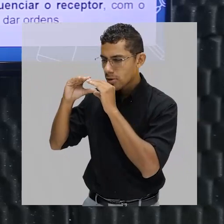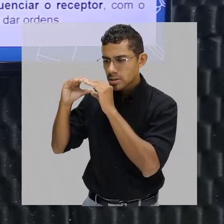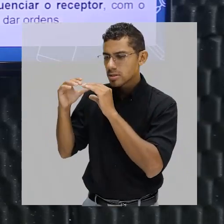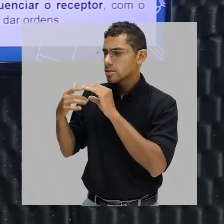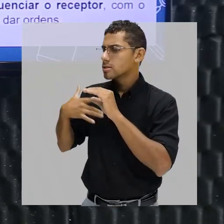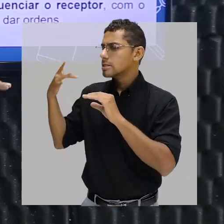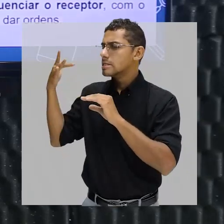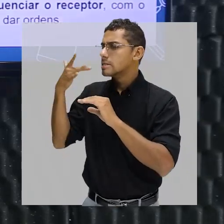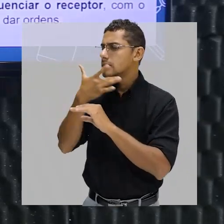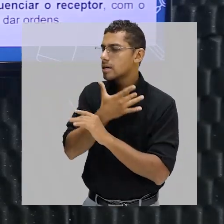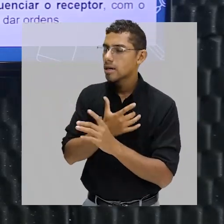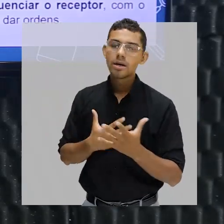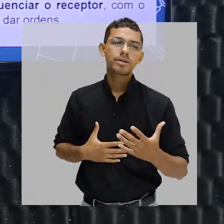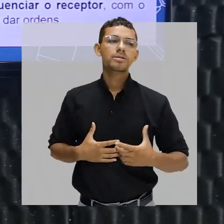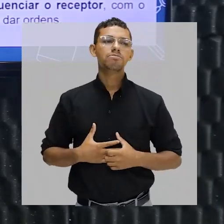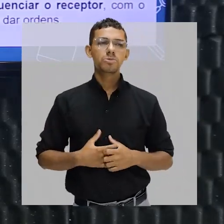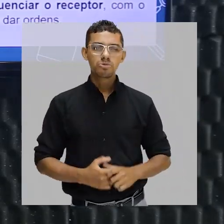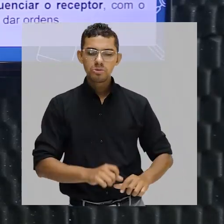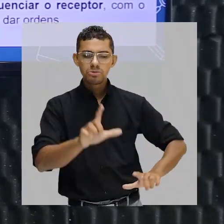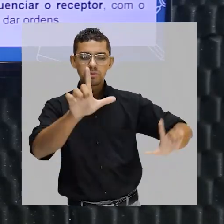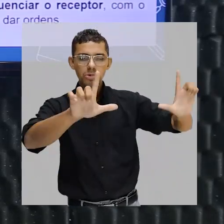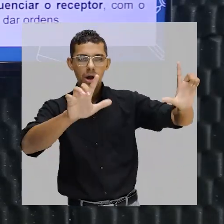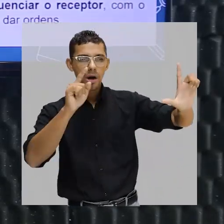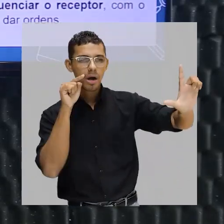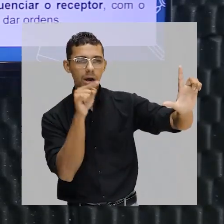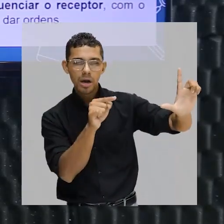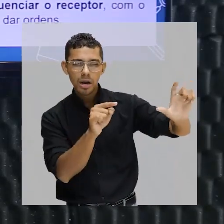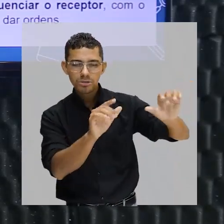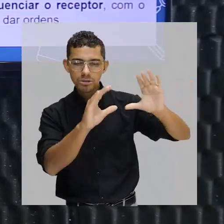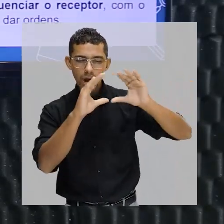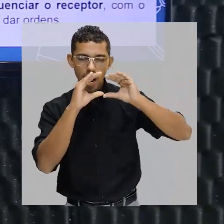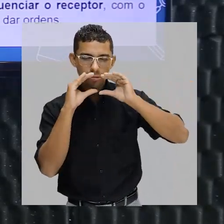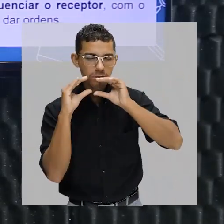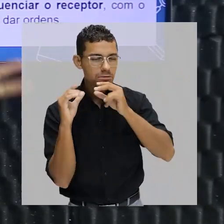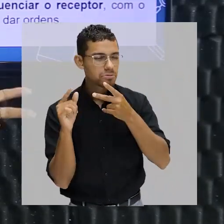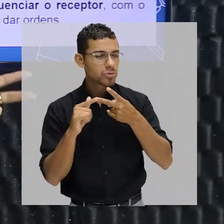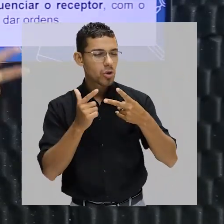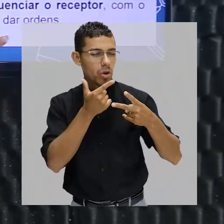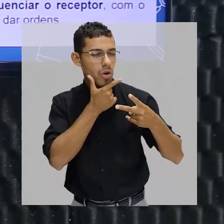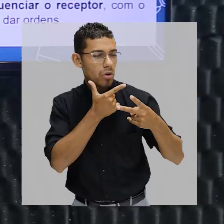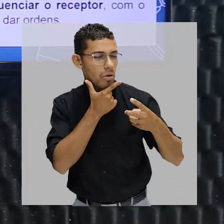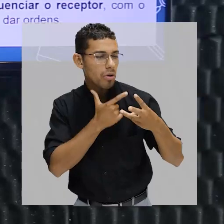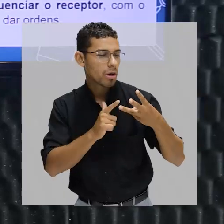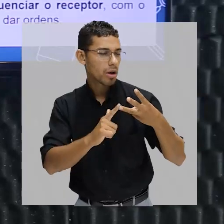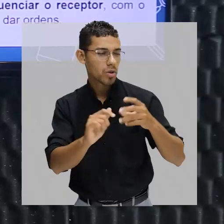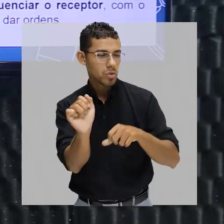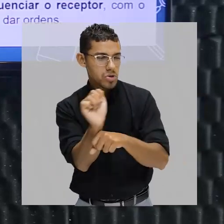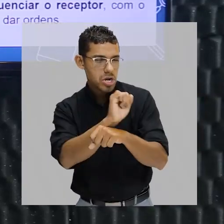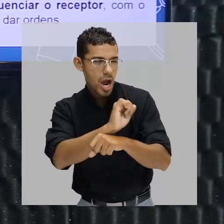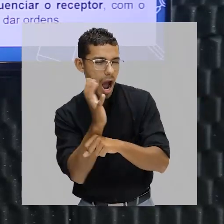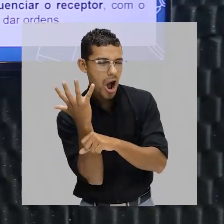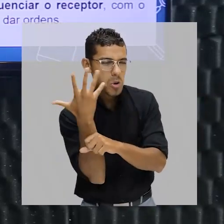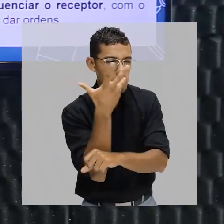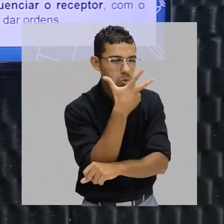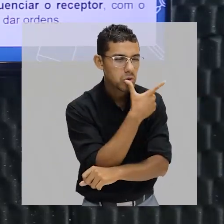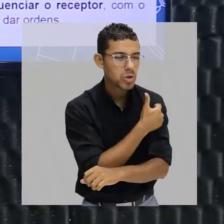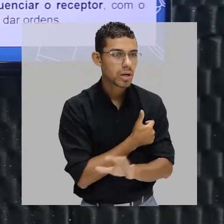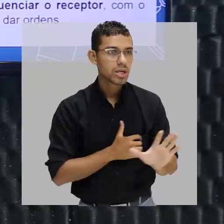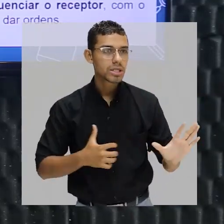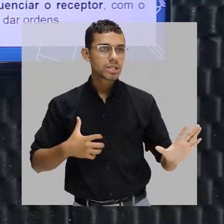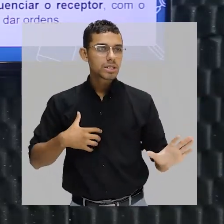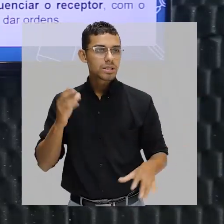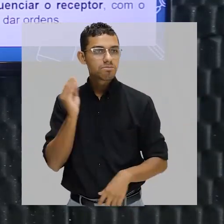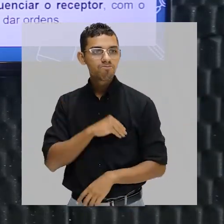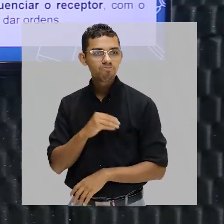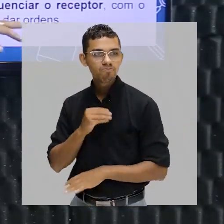A propaganda da linguiça, a propaganda do queijo, a propaganda do carro. Nossa, que carro bonito, eu vou dar meu jeito,